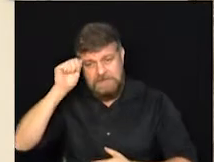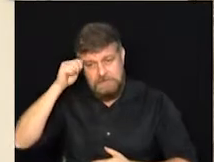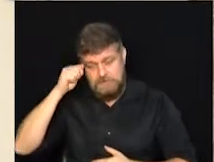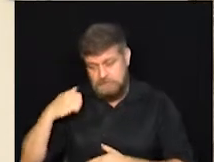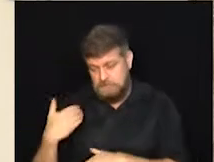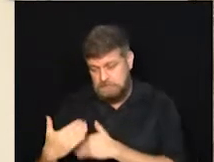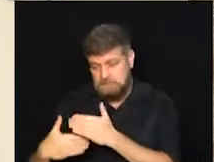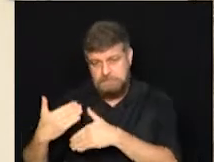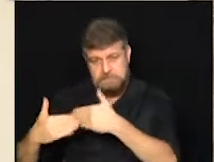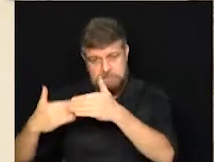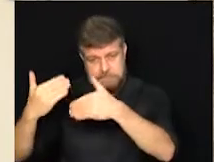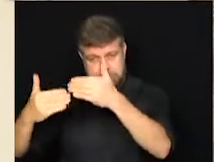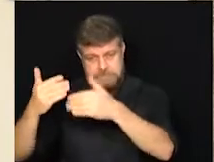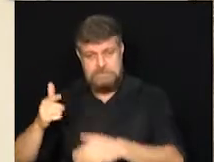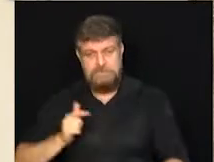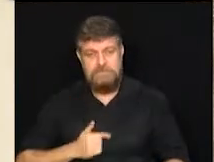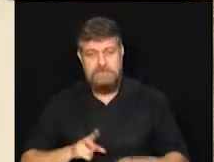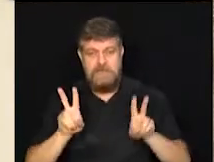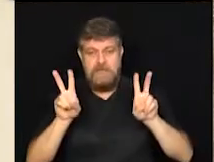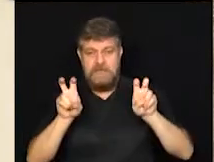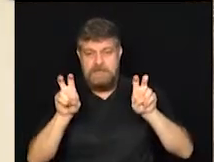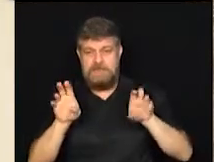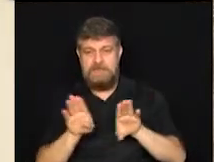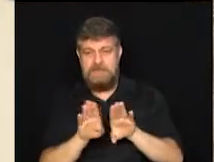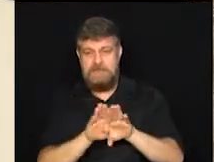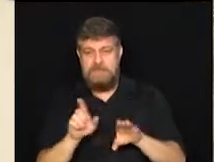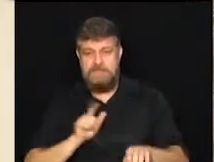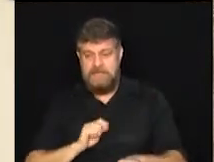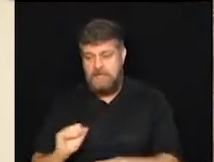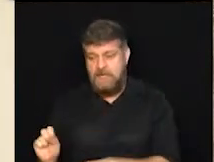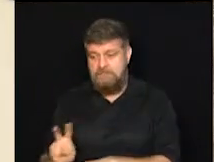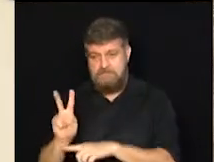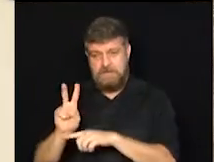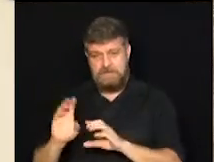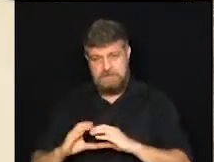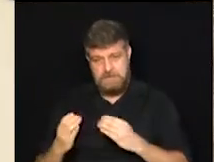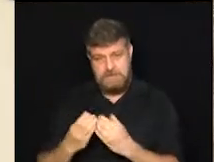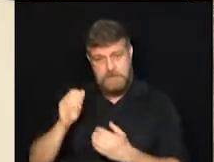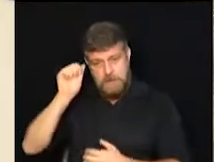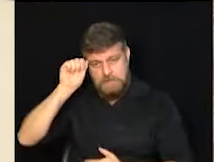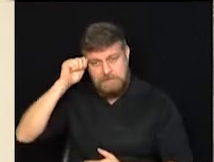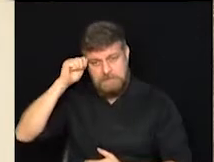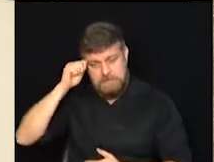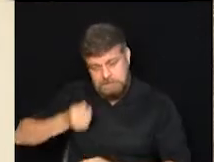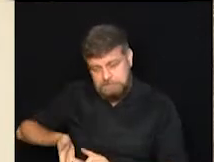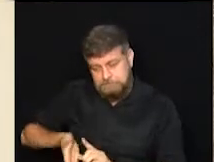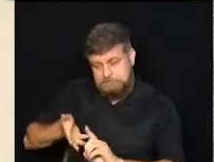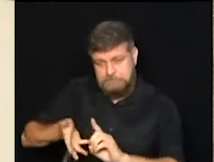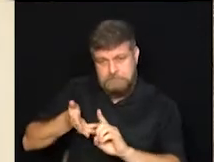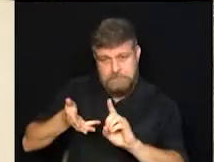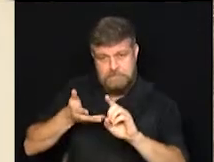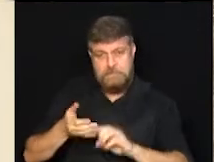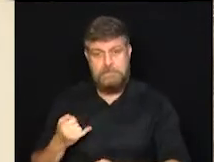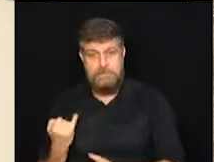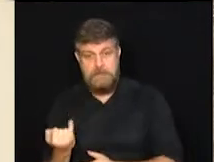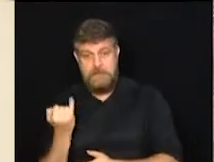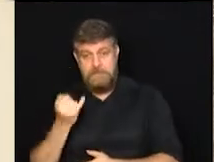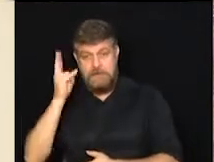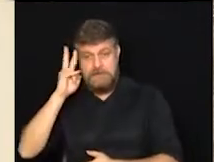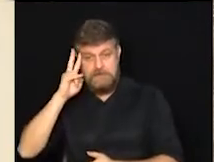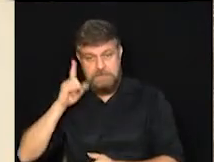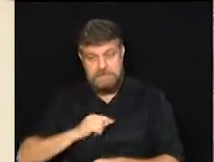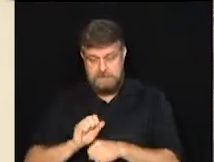Comunidade Negra e sobre o Fundo Municipal de Valorização da Comunidade Negra. É importante lembrar que, devido à pandemia